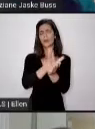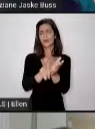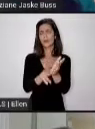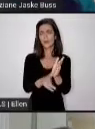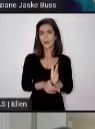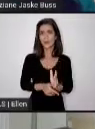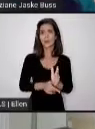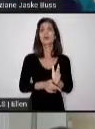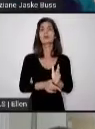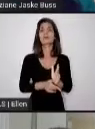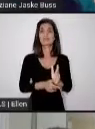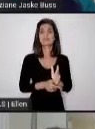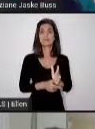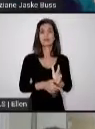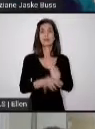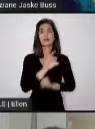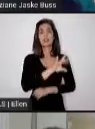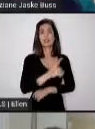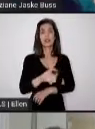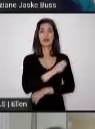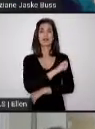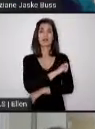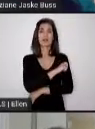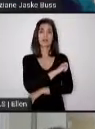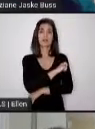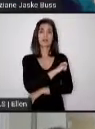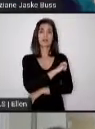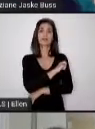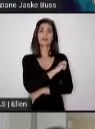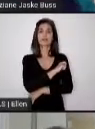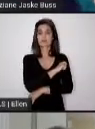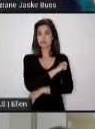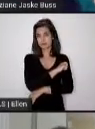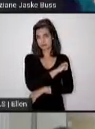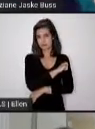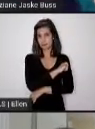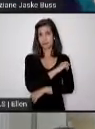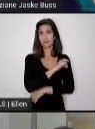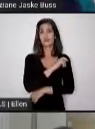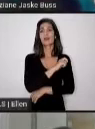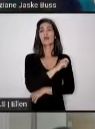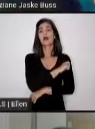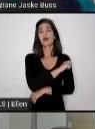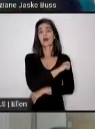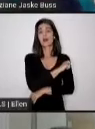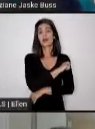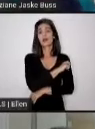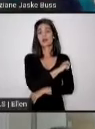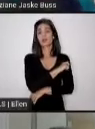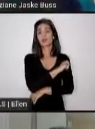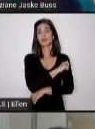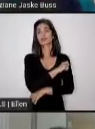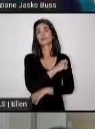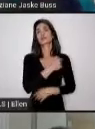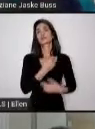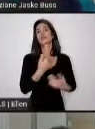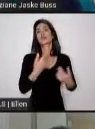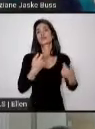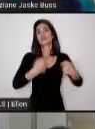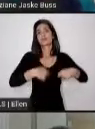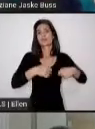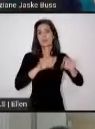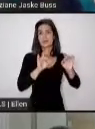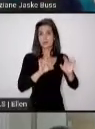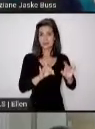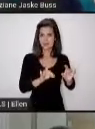especificidades dos alunos, na época chamado alunos com necessidades educacionais especiais, né? Então, nós